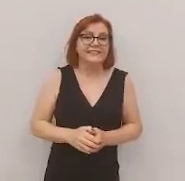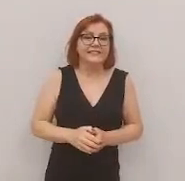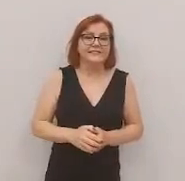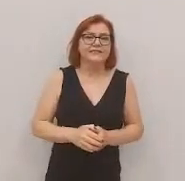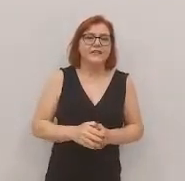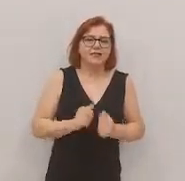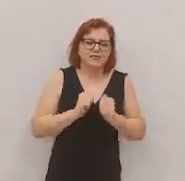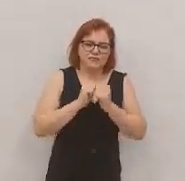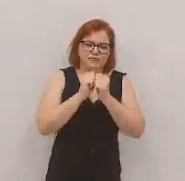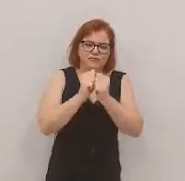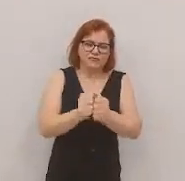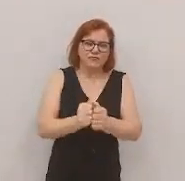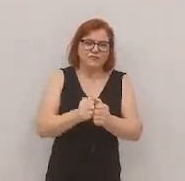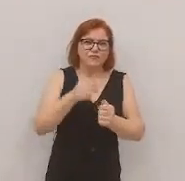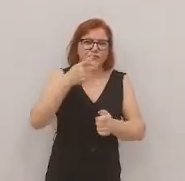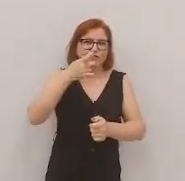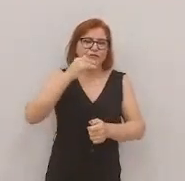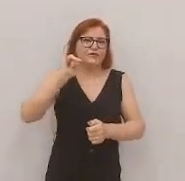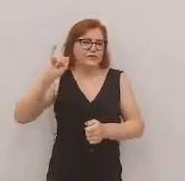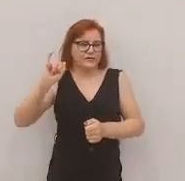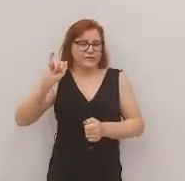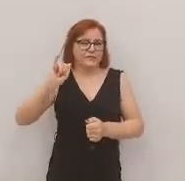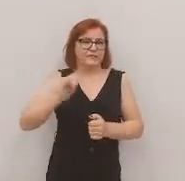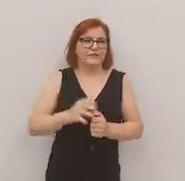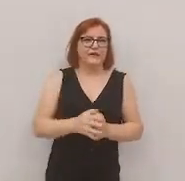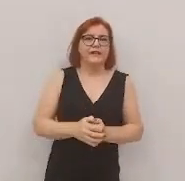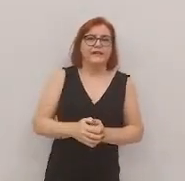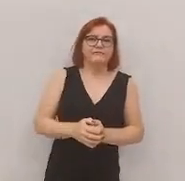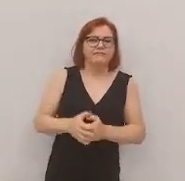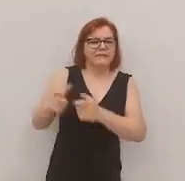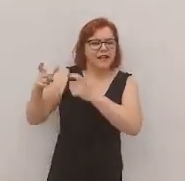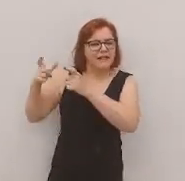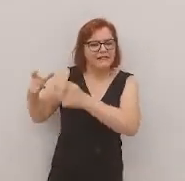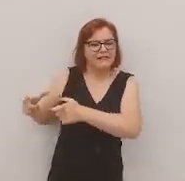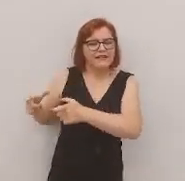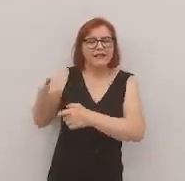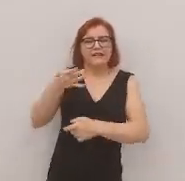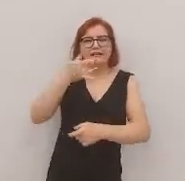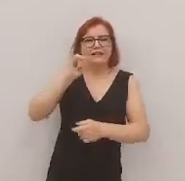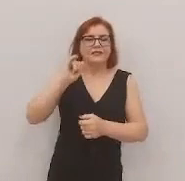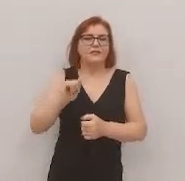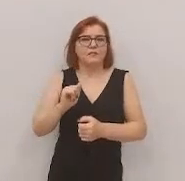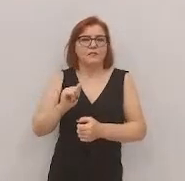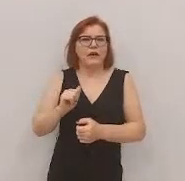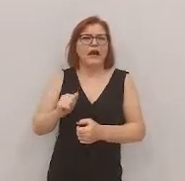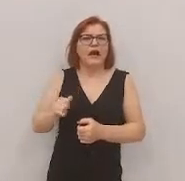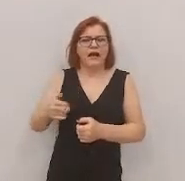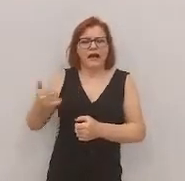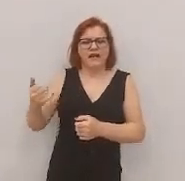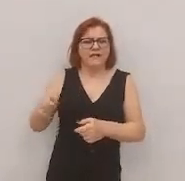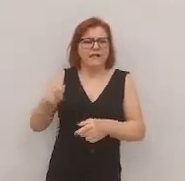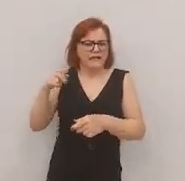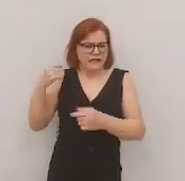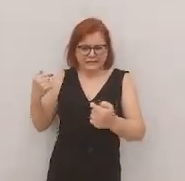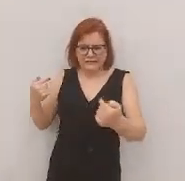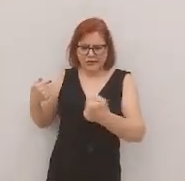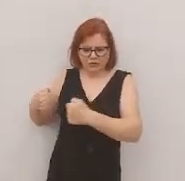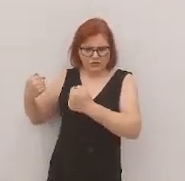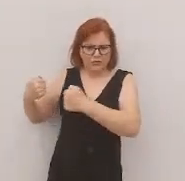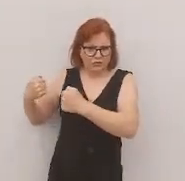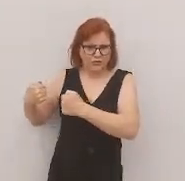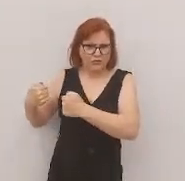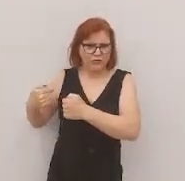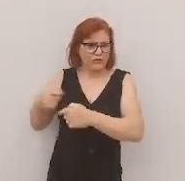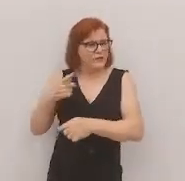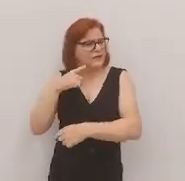do Pai, não precisa fazer nada. Ele simplesmente, você, ele não